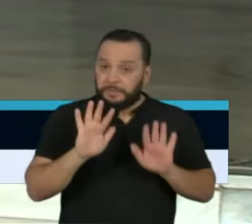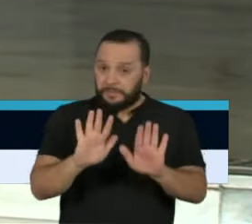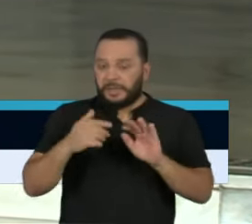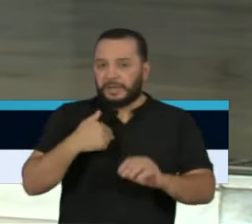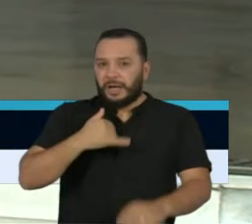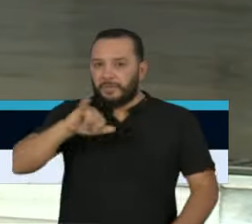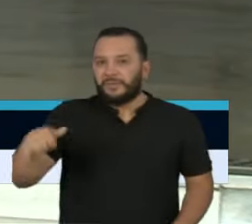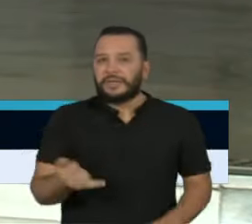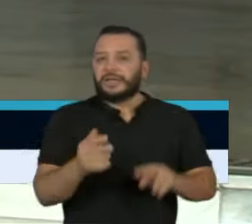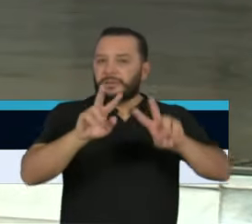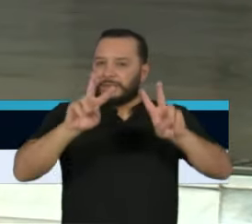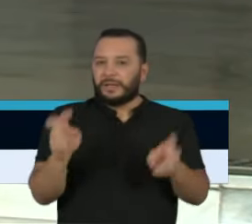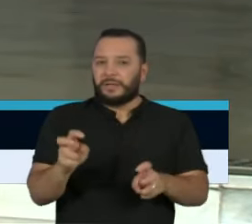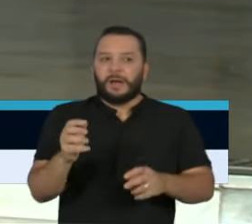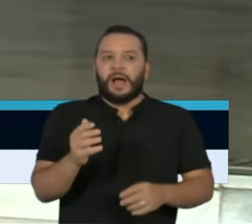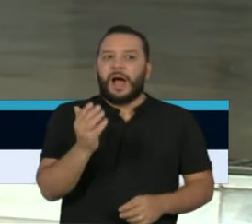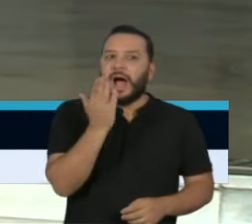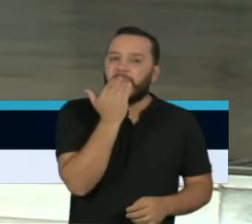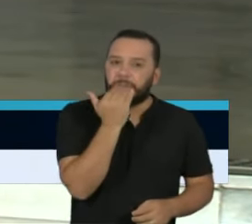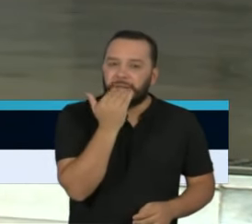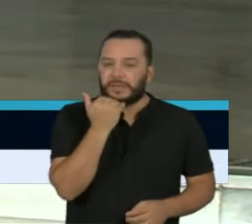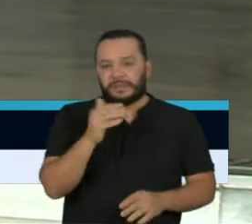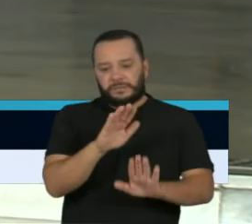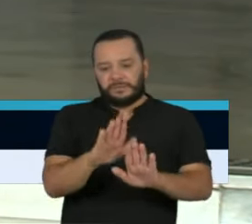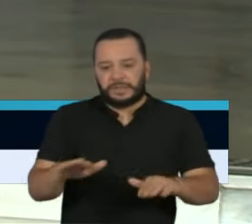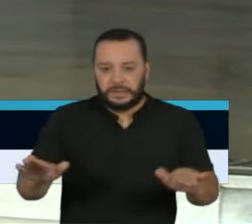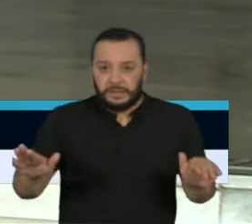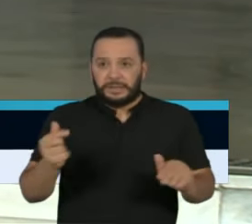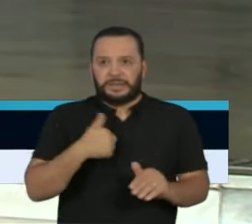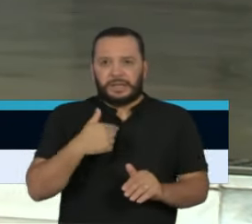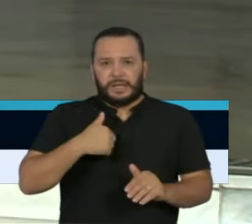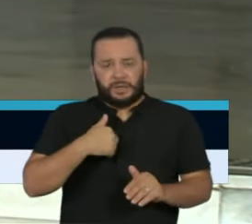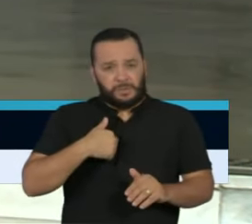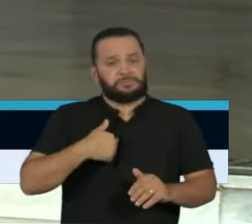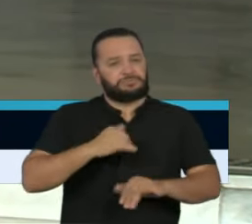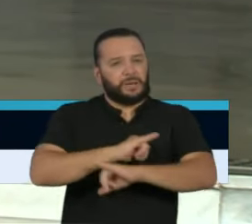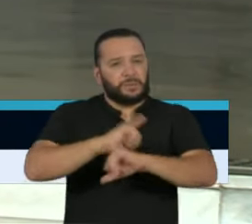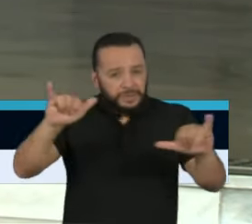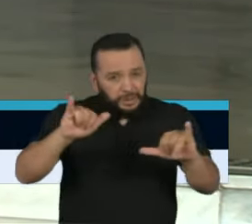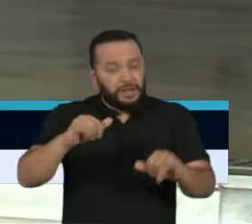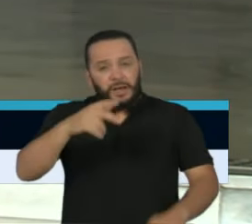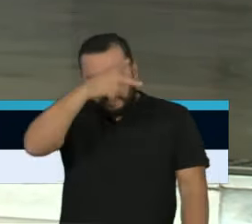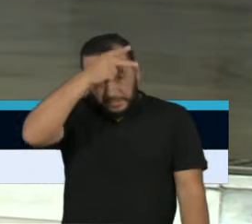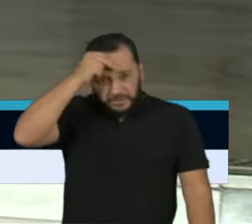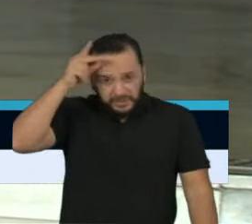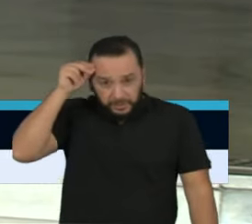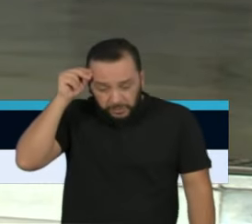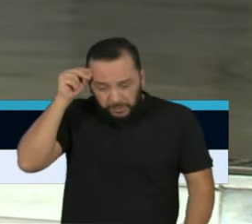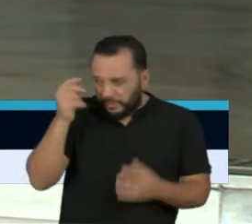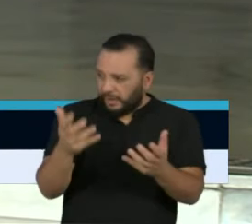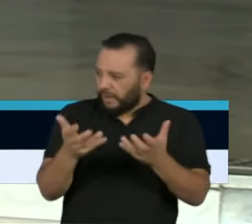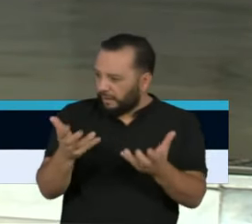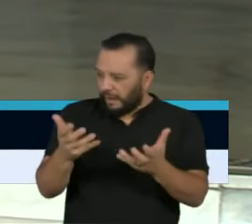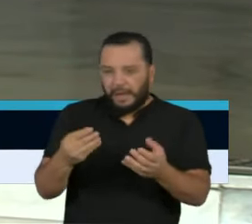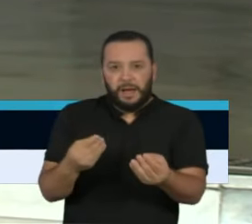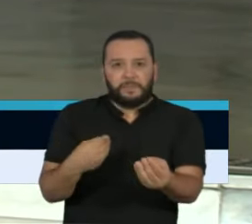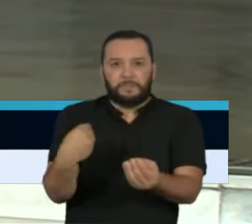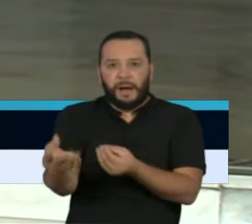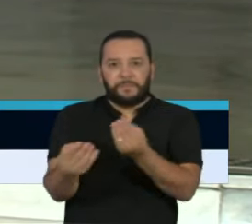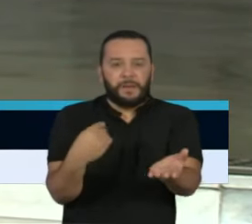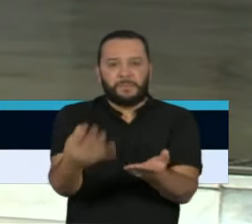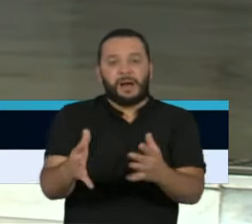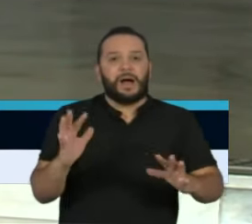da alimentação das crianças, eu já queria lançar que a Prefeitura pretende chegar a pelo menos 100 mil